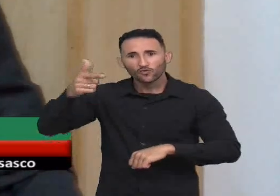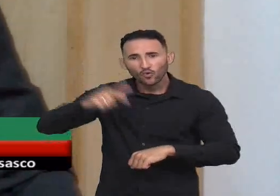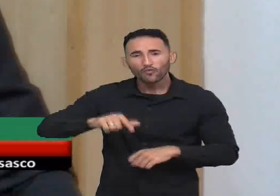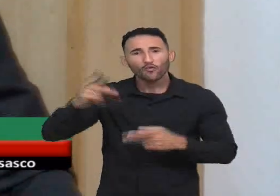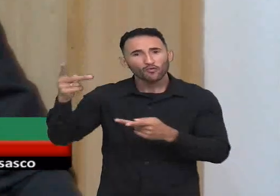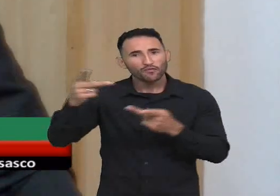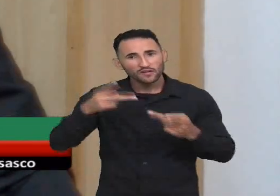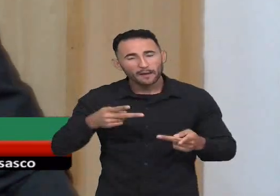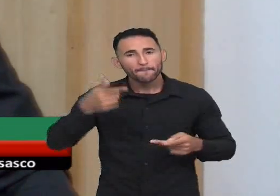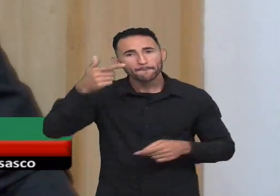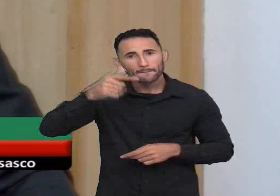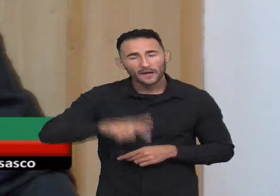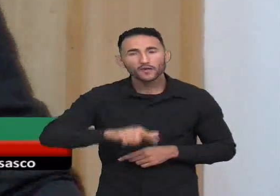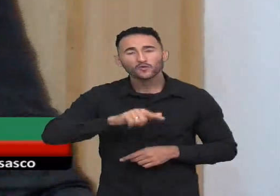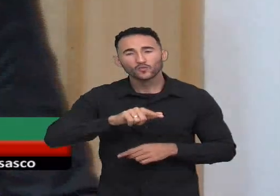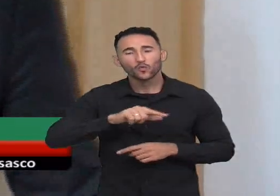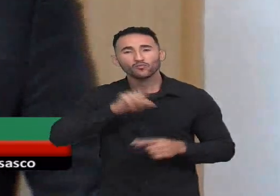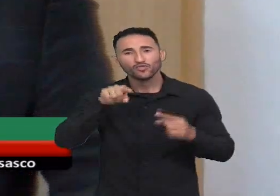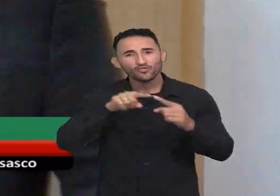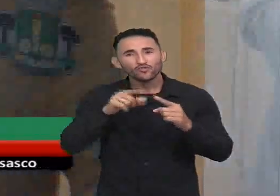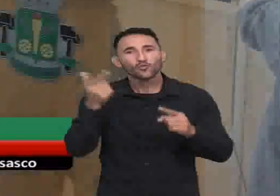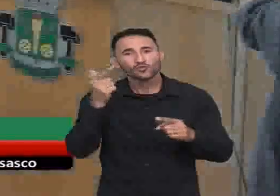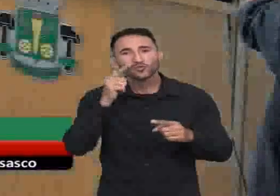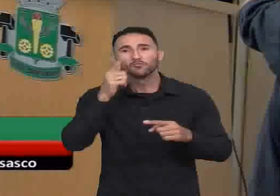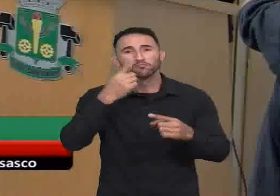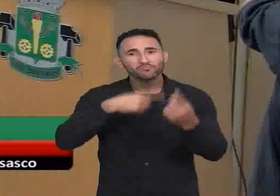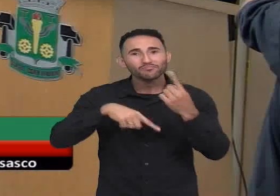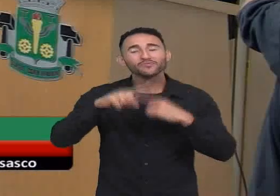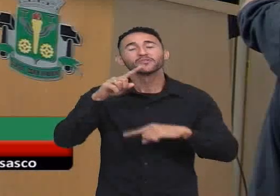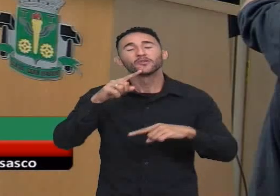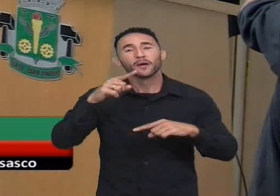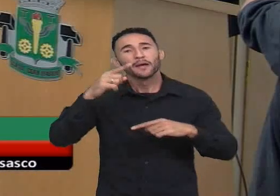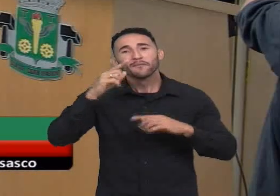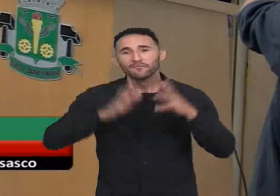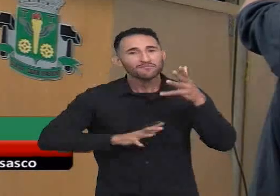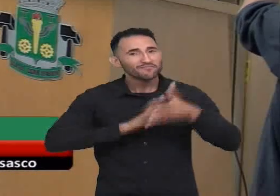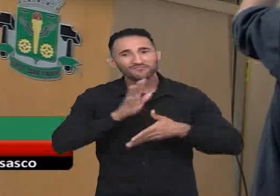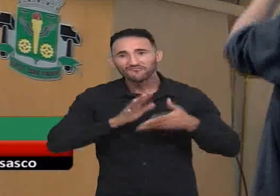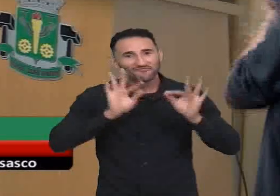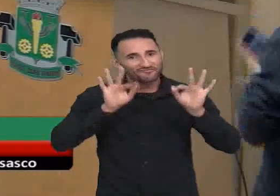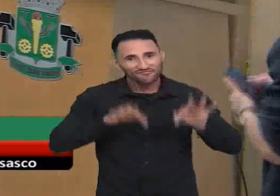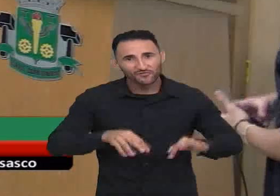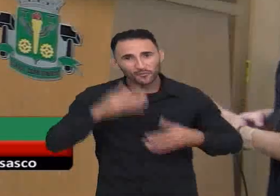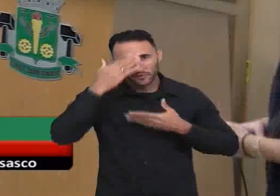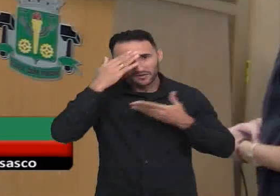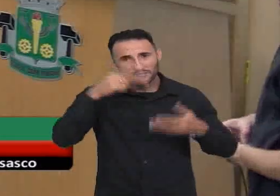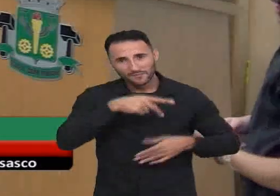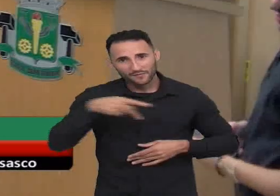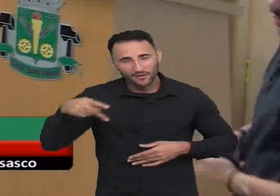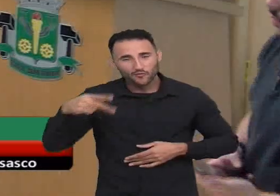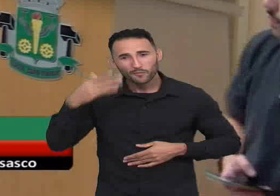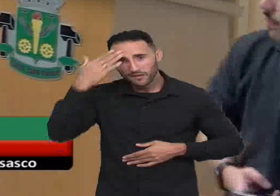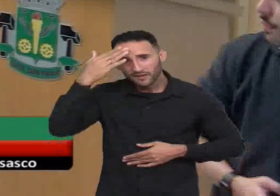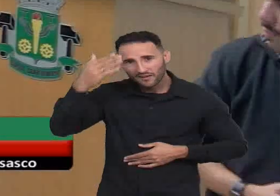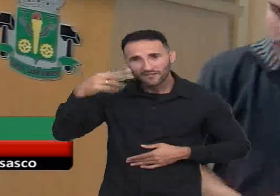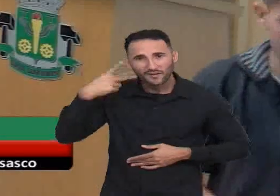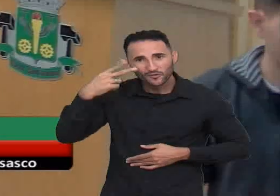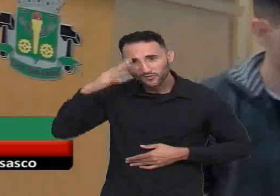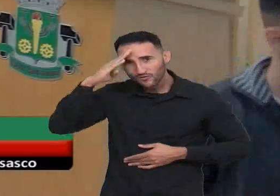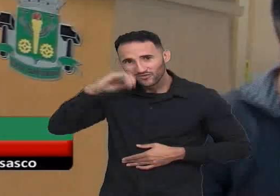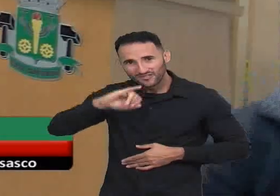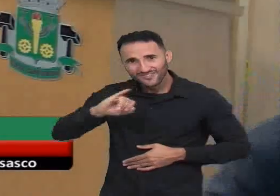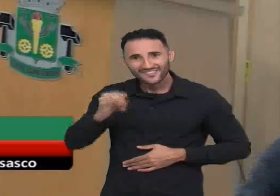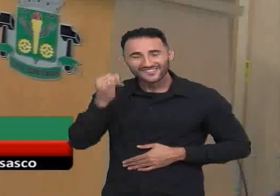por mais uma missão cumprida. Eram essas minhas palavras, presidente. Um bom dia a todos. Obrigado, nobre vereador Josias, da